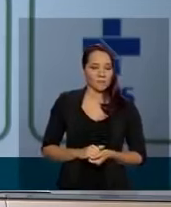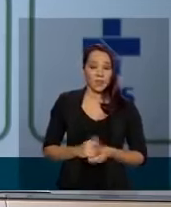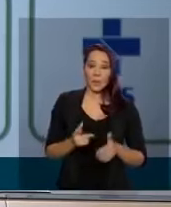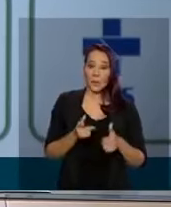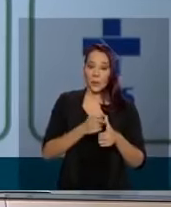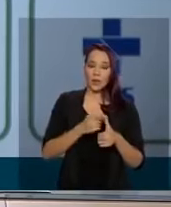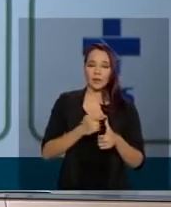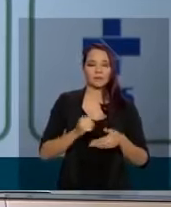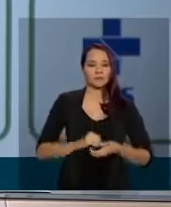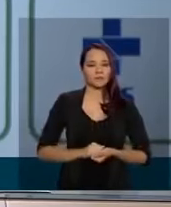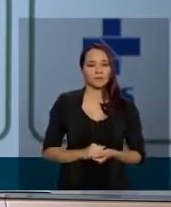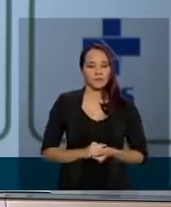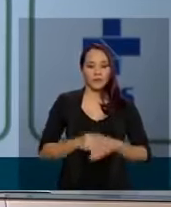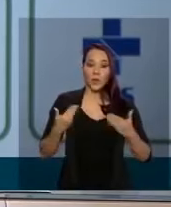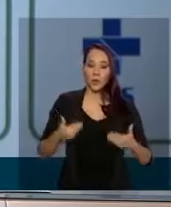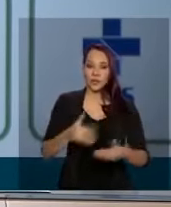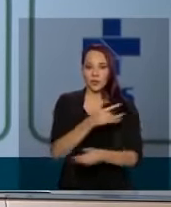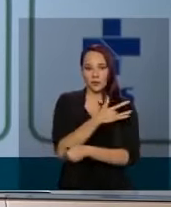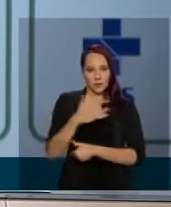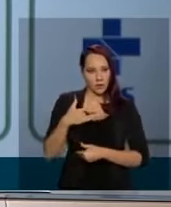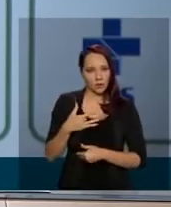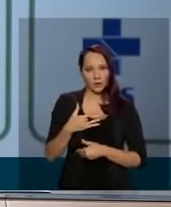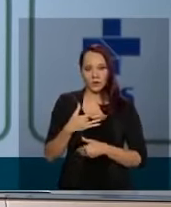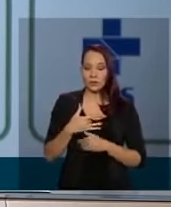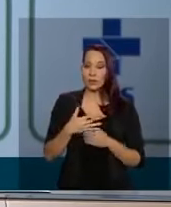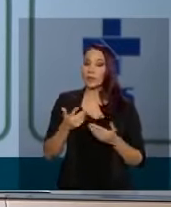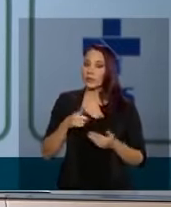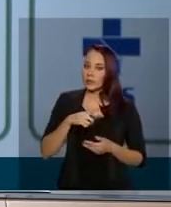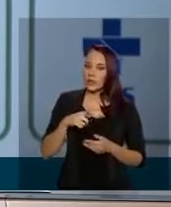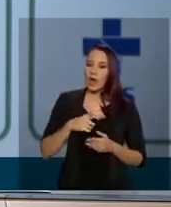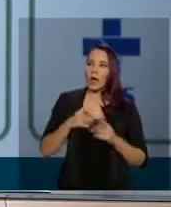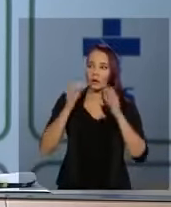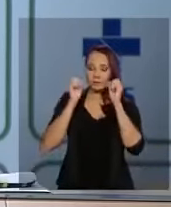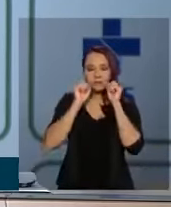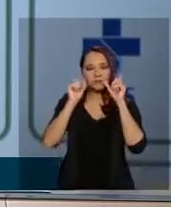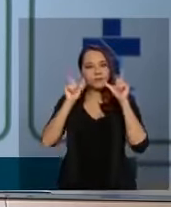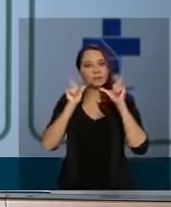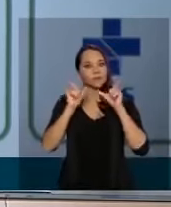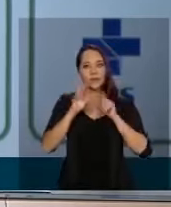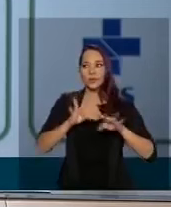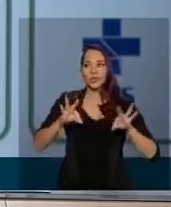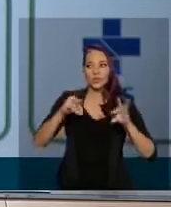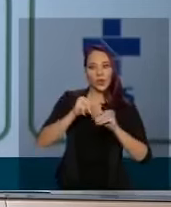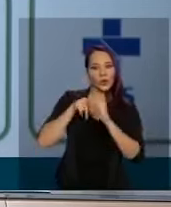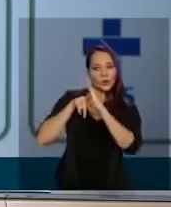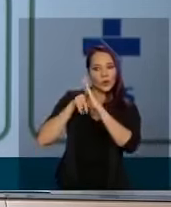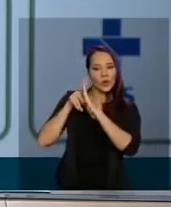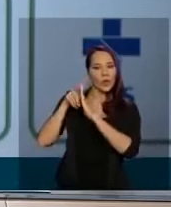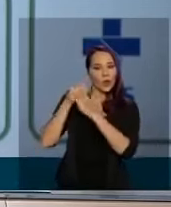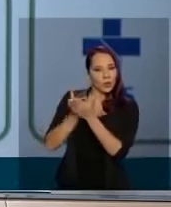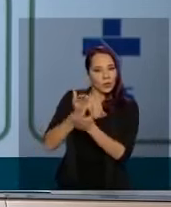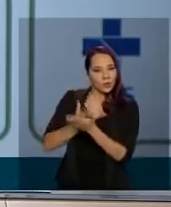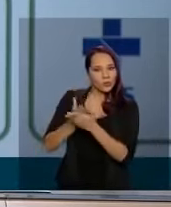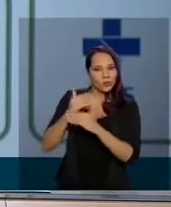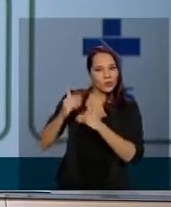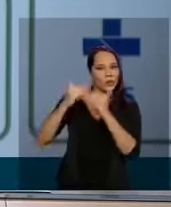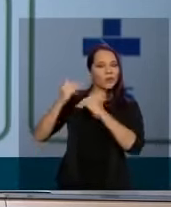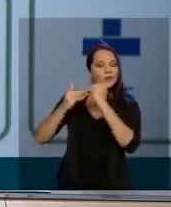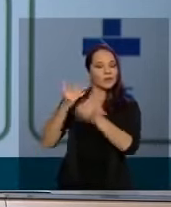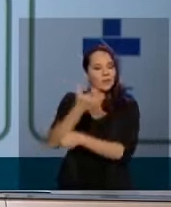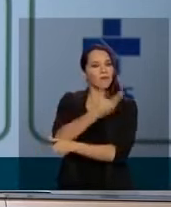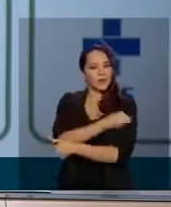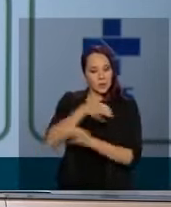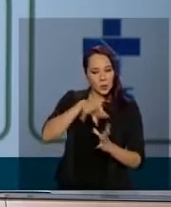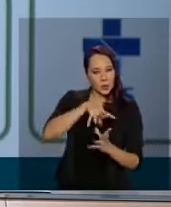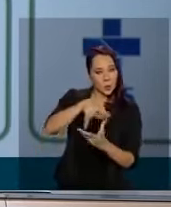Primeiro, o Ministério da Saúde está atento, né, ao desenvolvimento da vacina da Covid em todo o mundo.